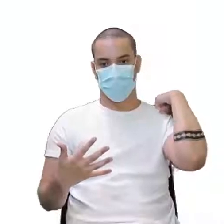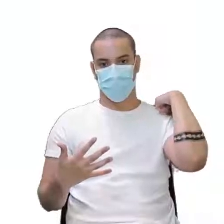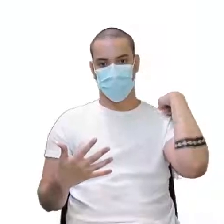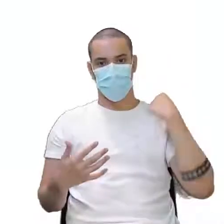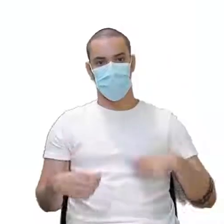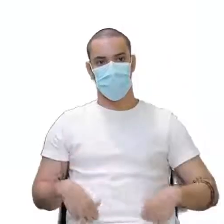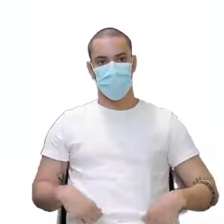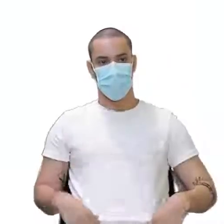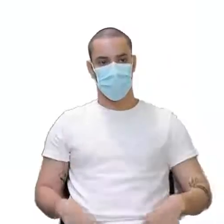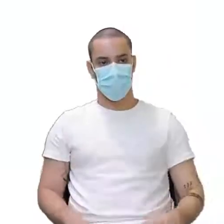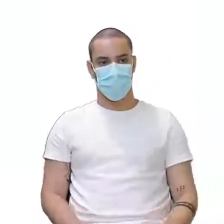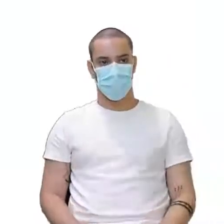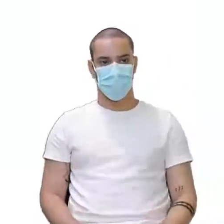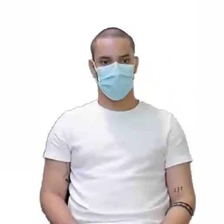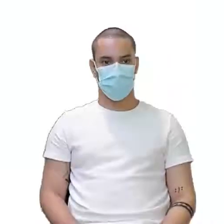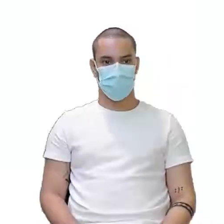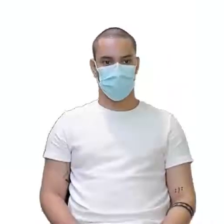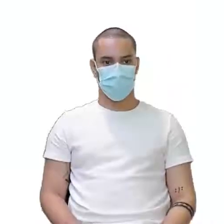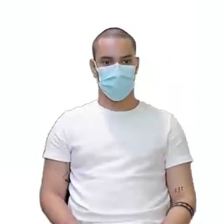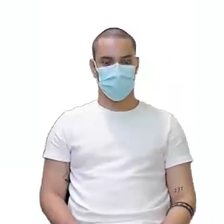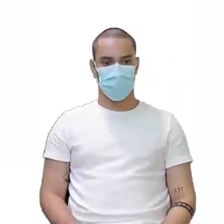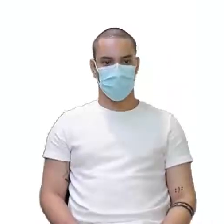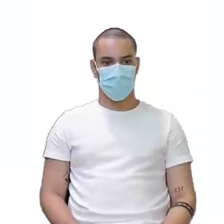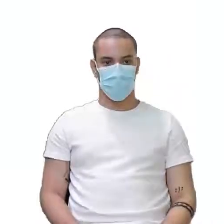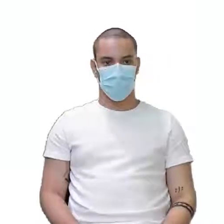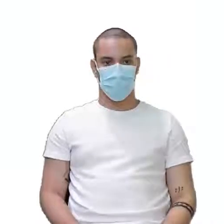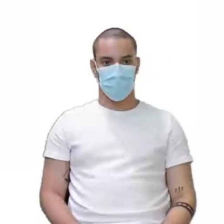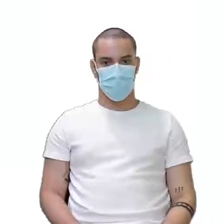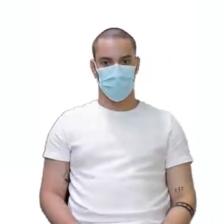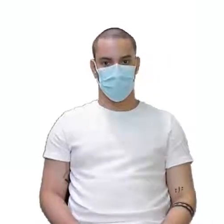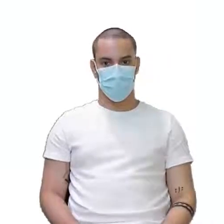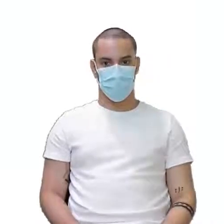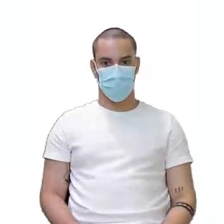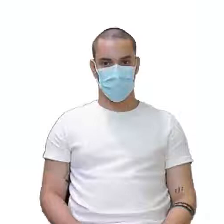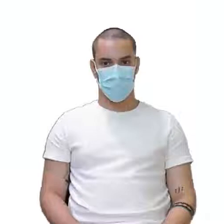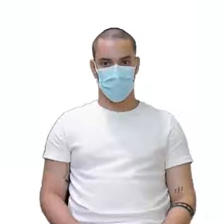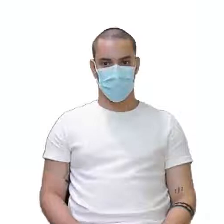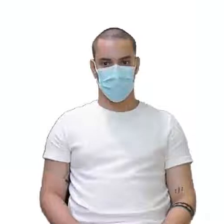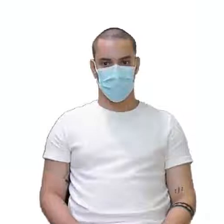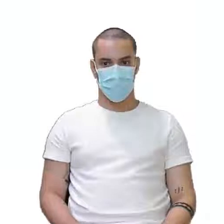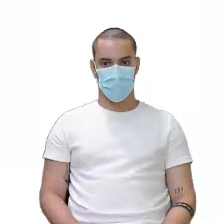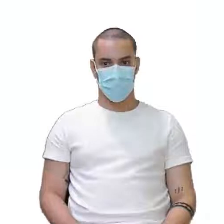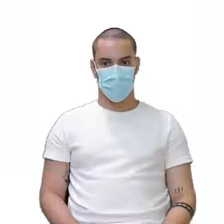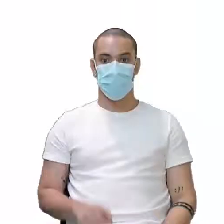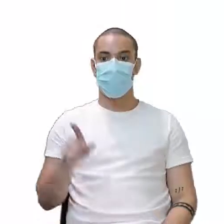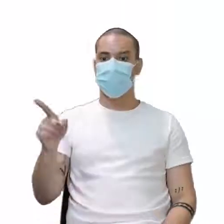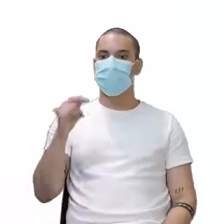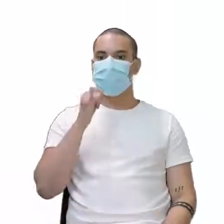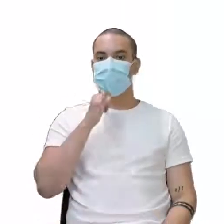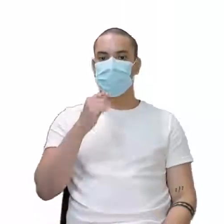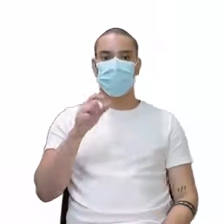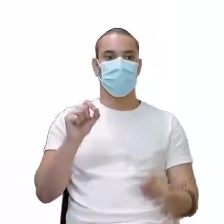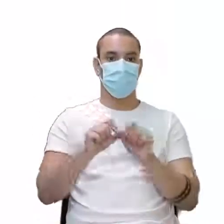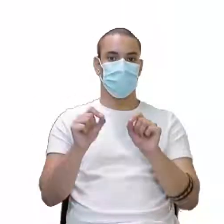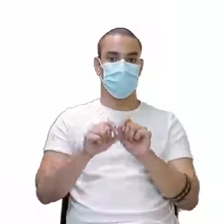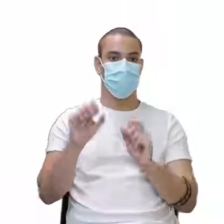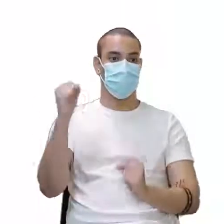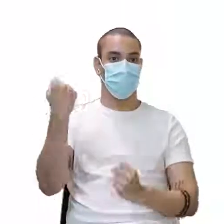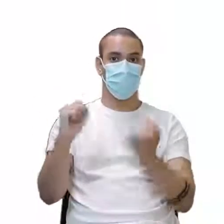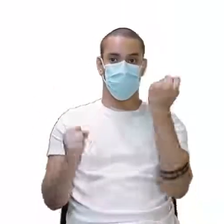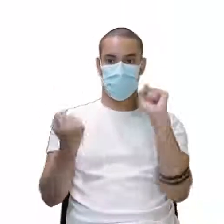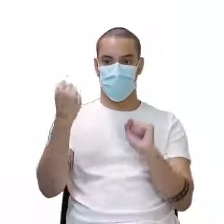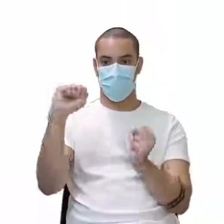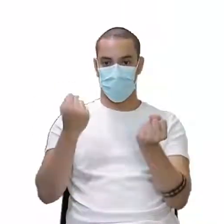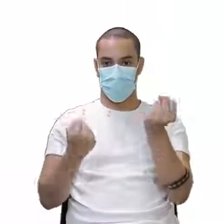carbono, tá? Então, você vai ter aqui, ó, na emissão de gases sendo